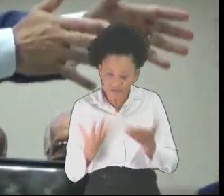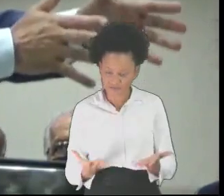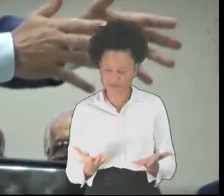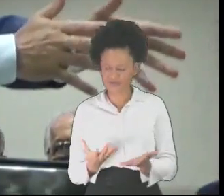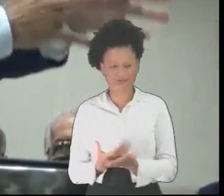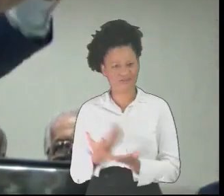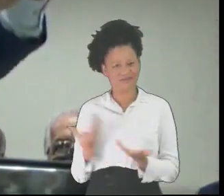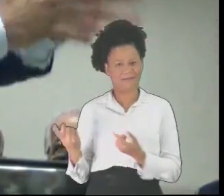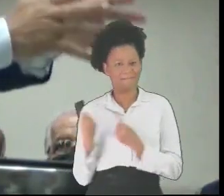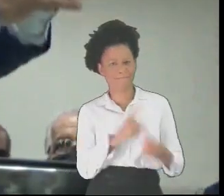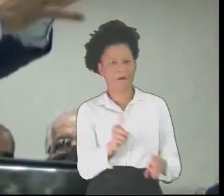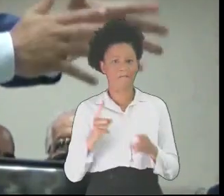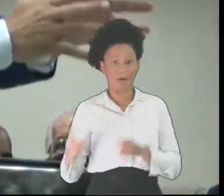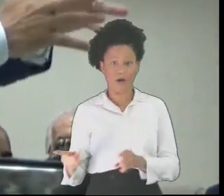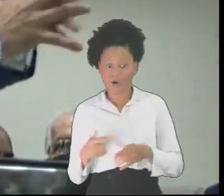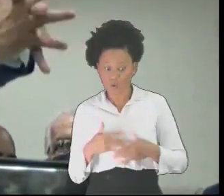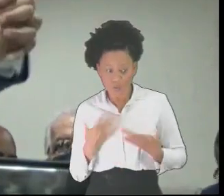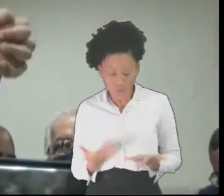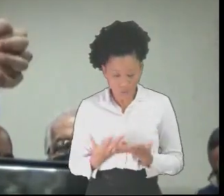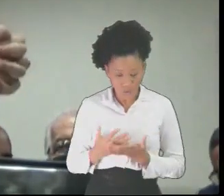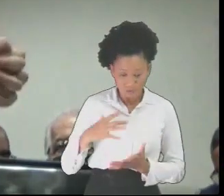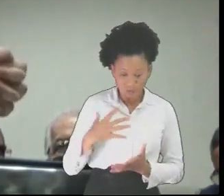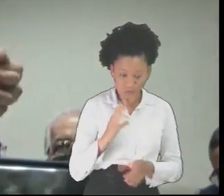estão fazendo isso? E quando o sal for retirado?